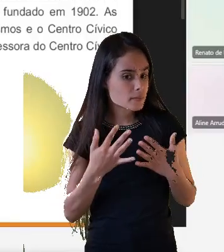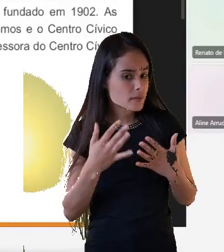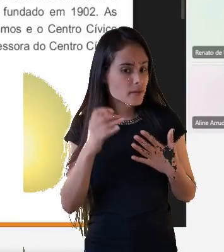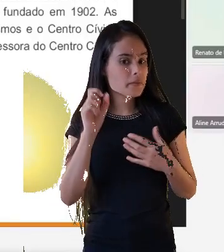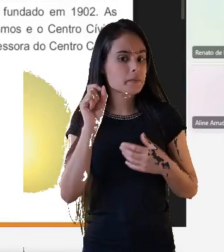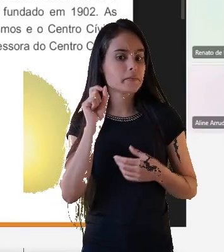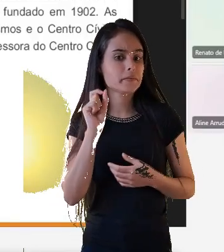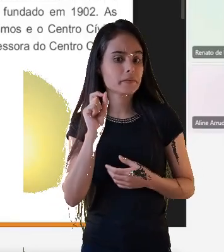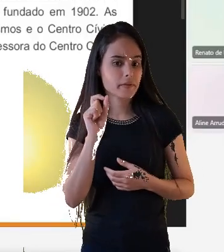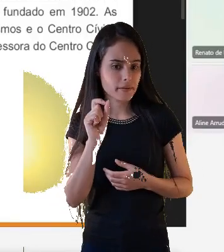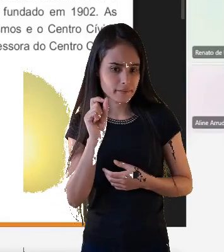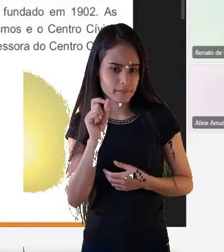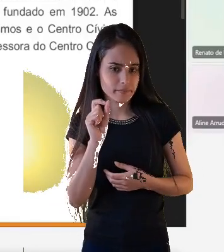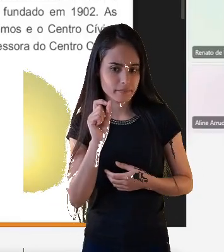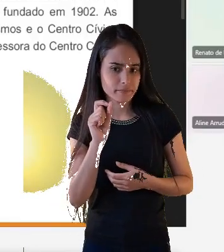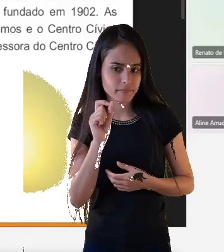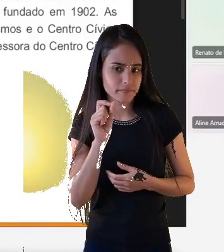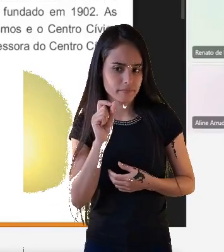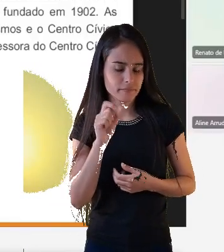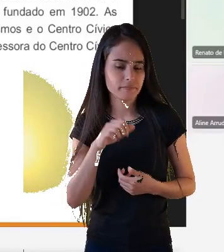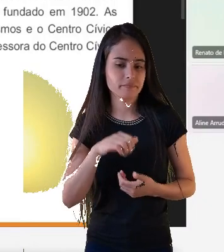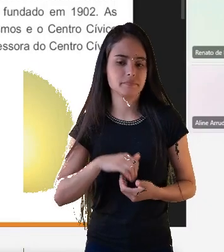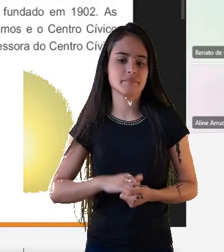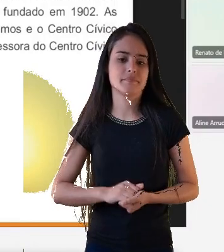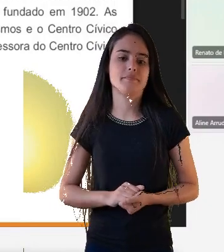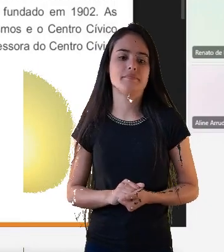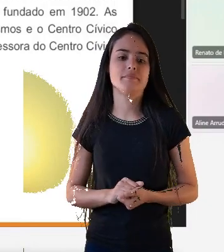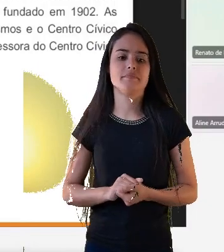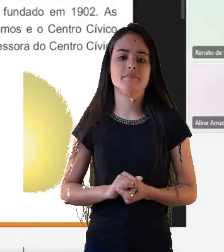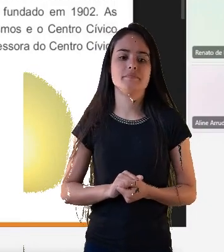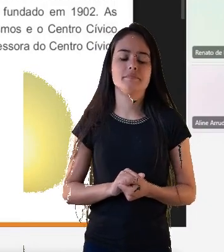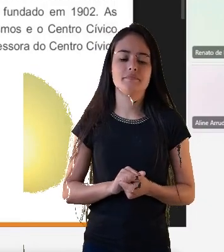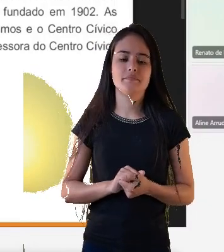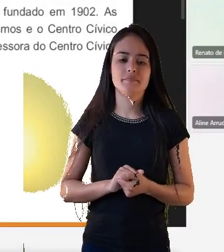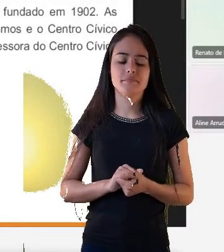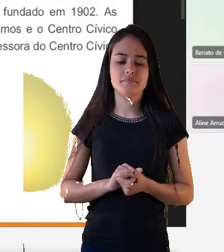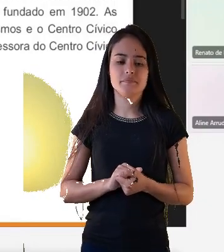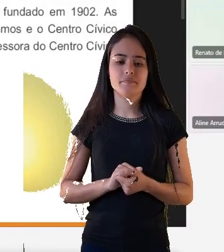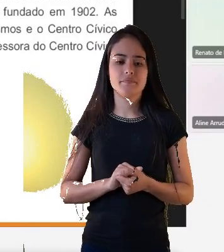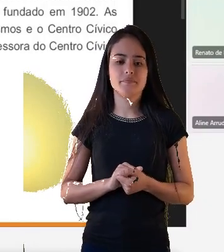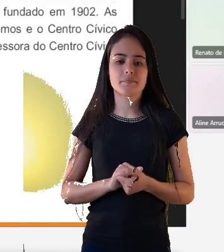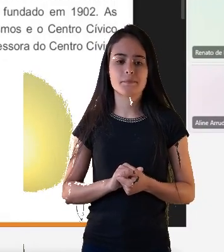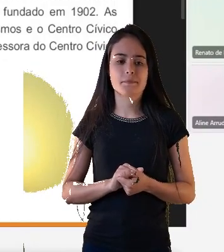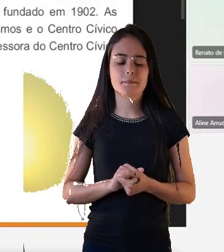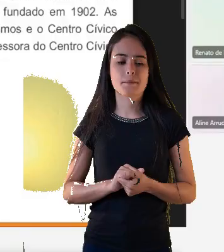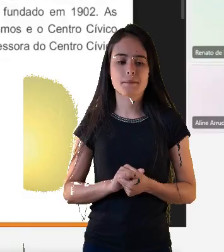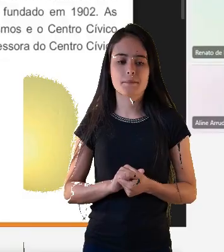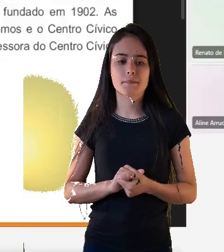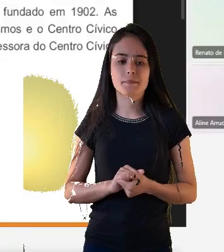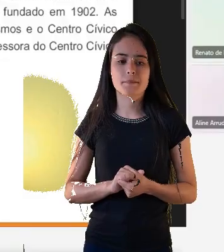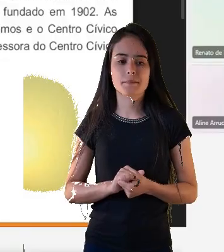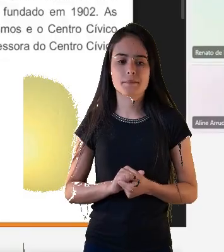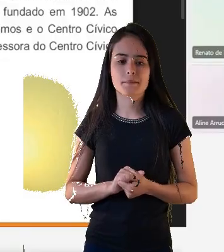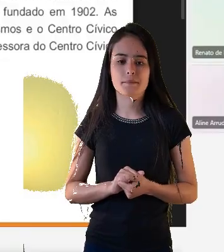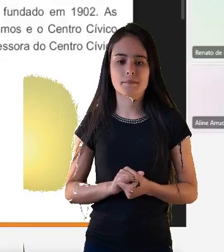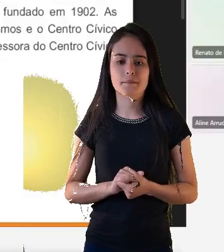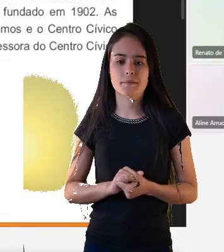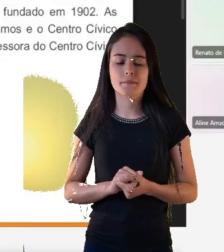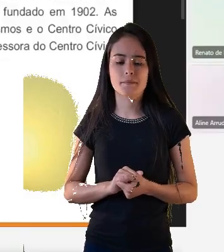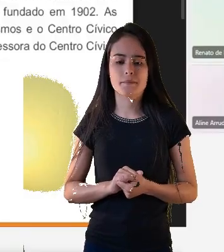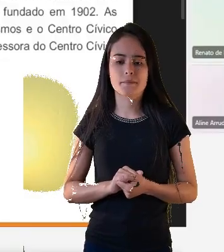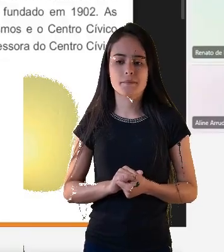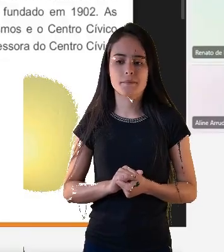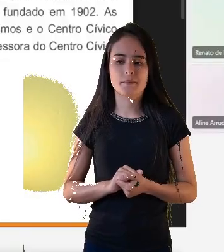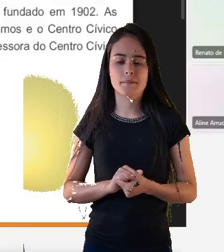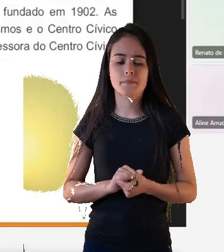em 4 etapas, né? A gente teve toda essa organização que teve antes da